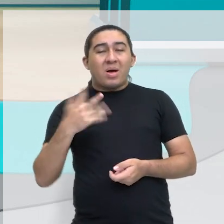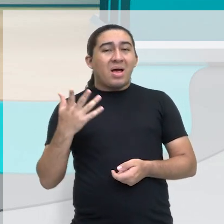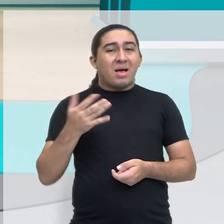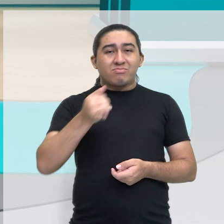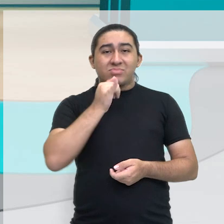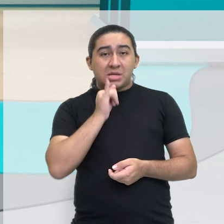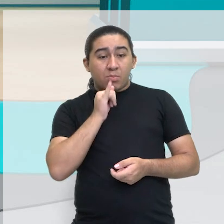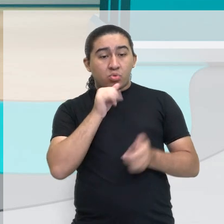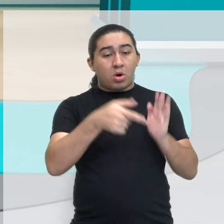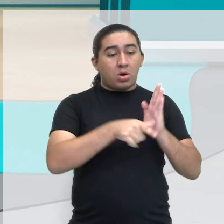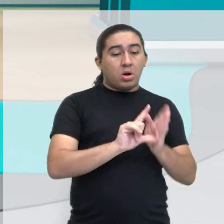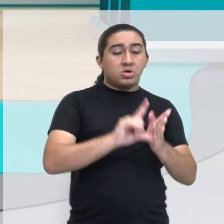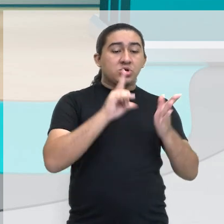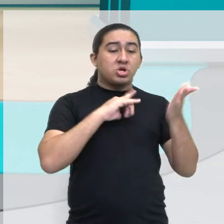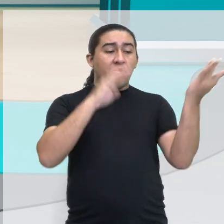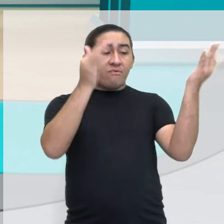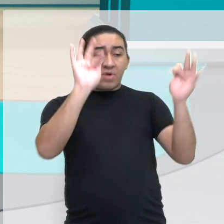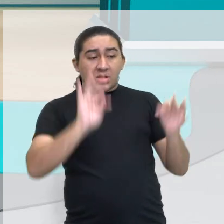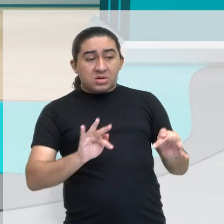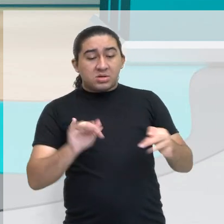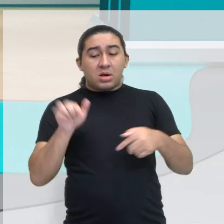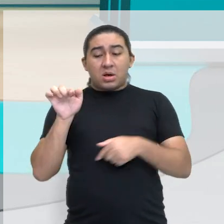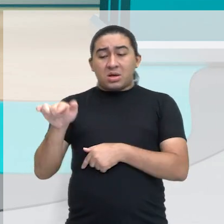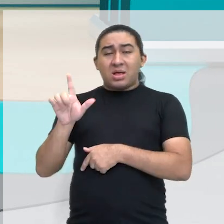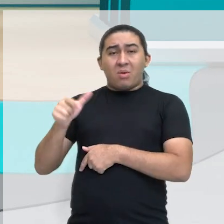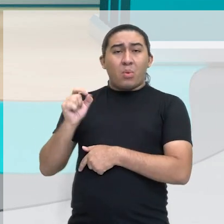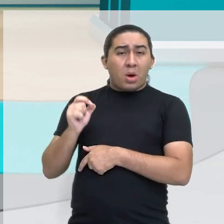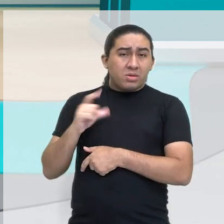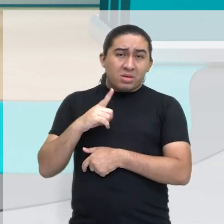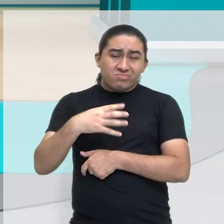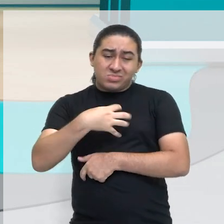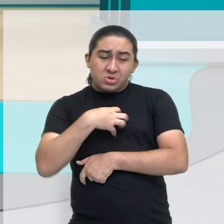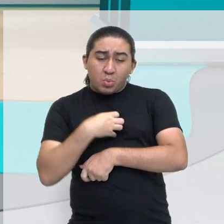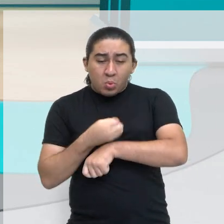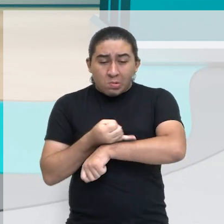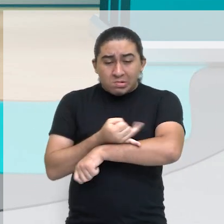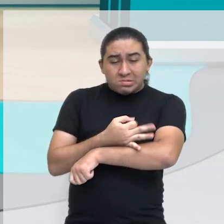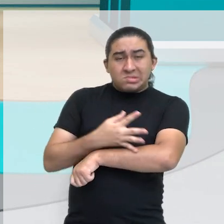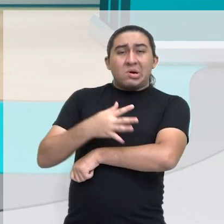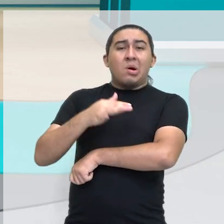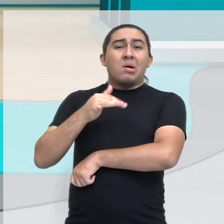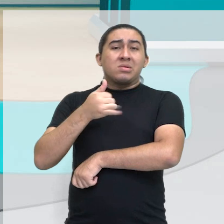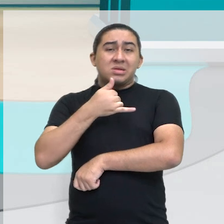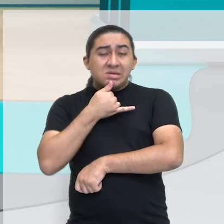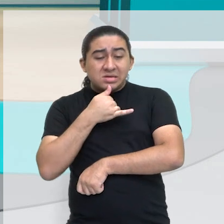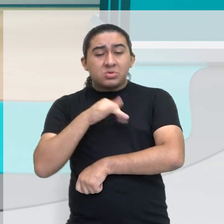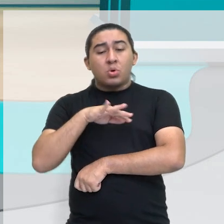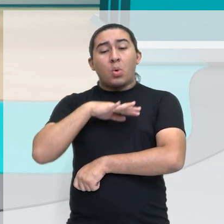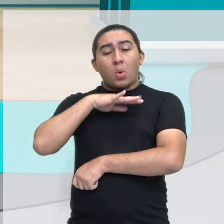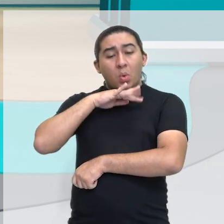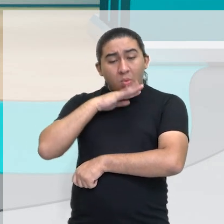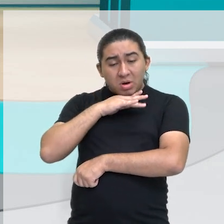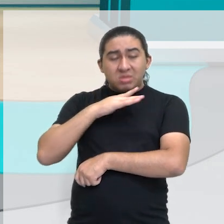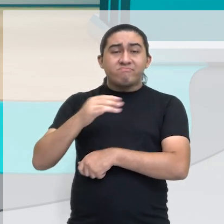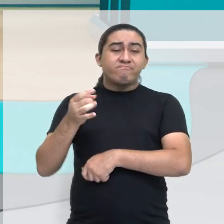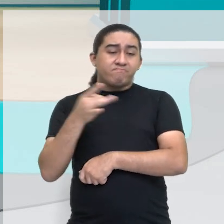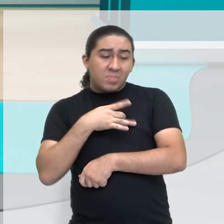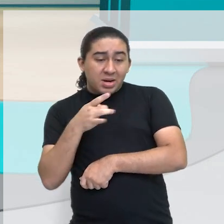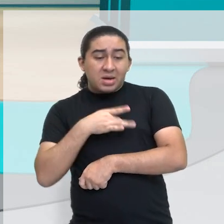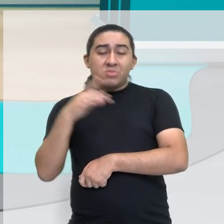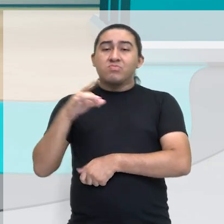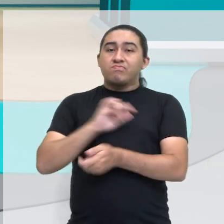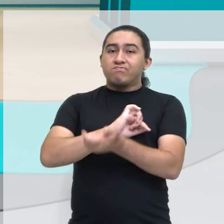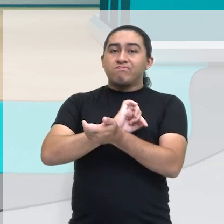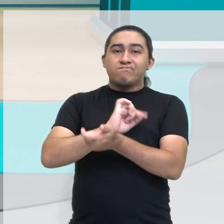como faziam os impressionistas, mas as amarguras, o rancor, o medo, tudo